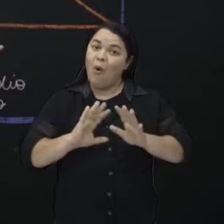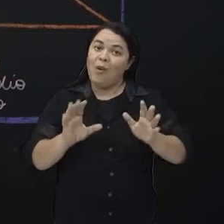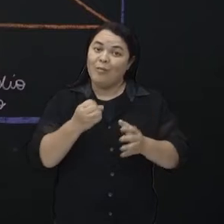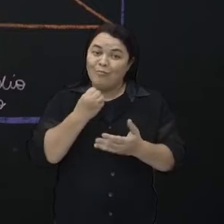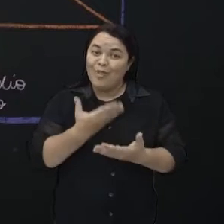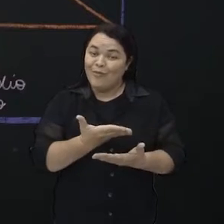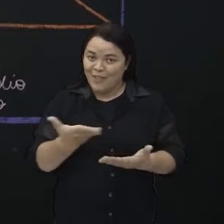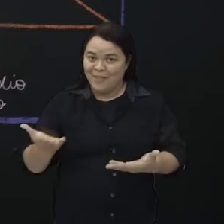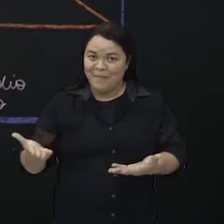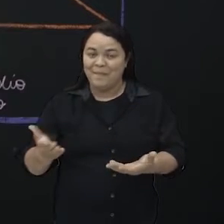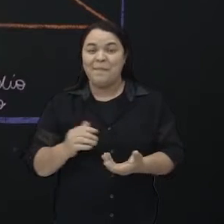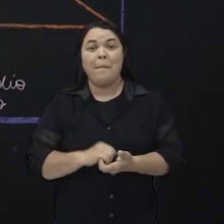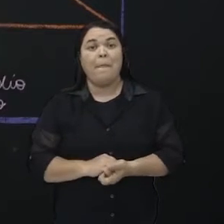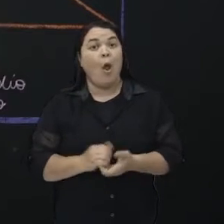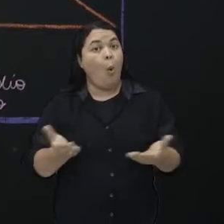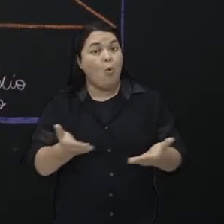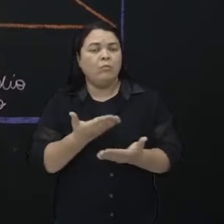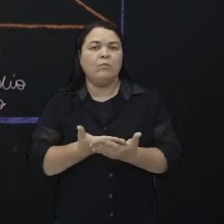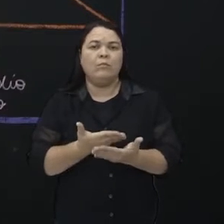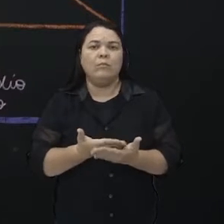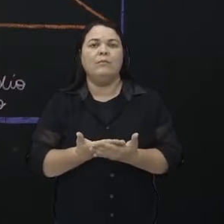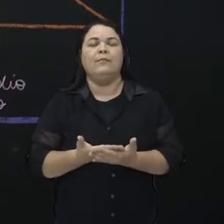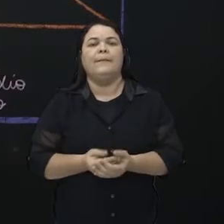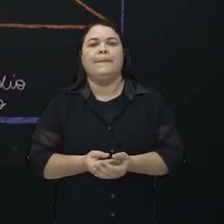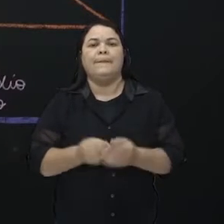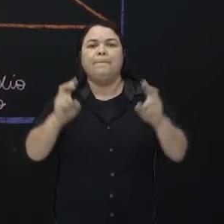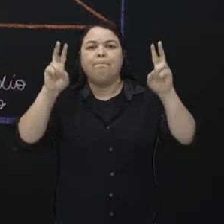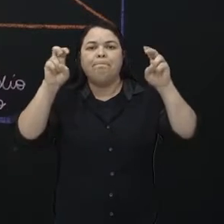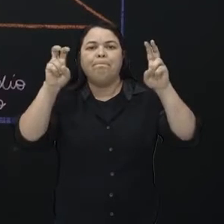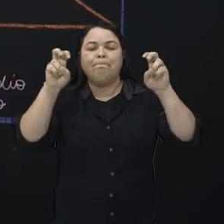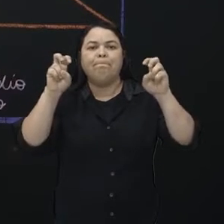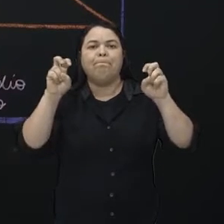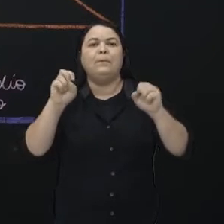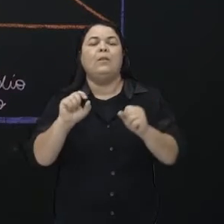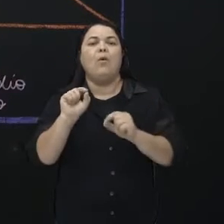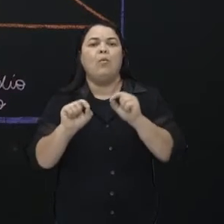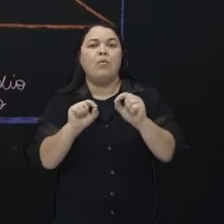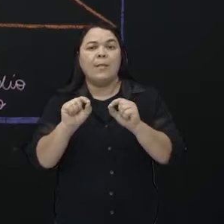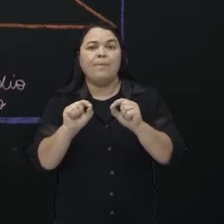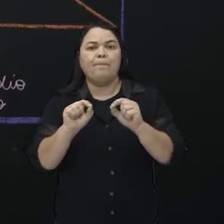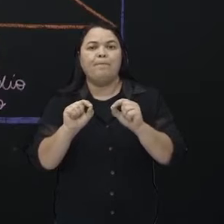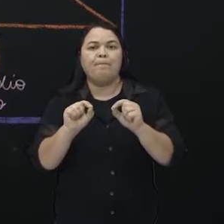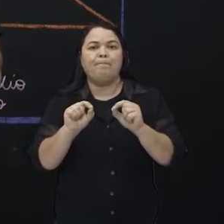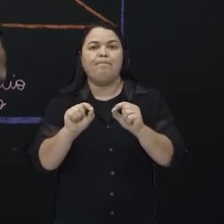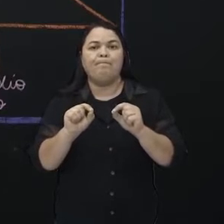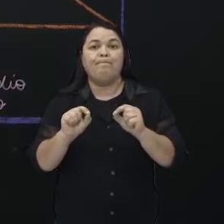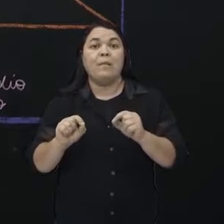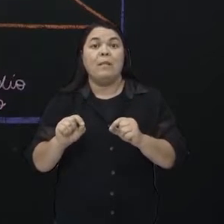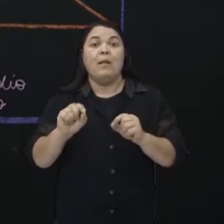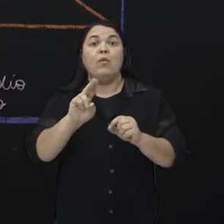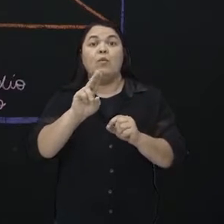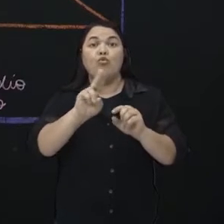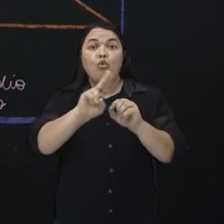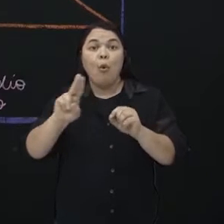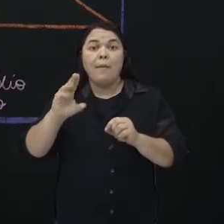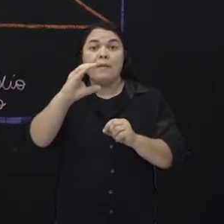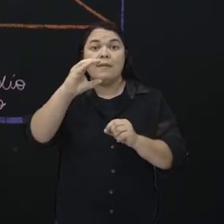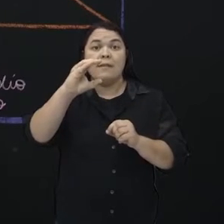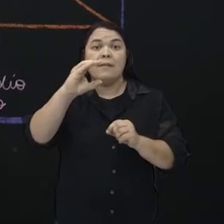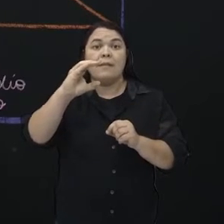Olá pessoal, tudo bem com vocês? Nessa nossa aula vamos tratar de um assunto muito interessante onde ele fala das sevianas e as sevianas